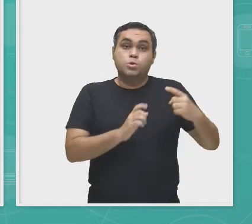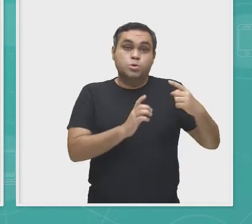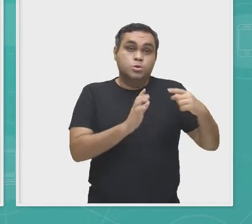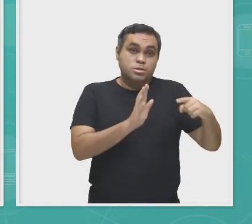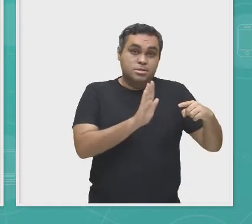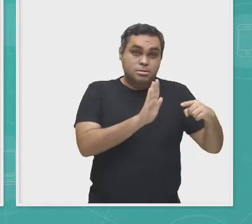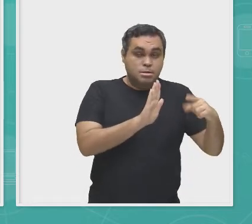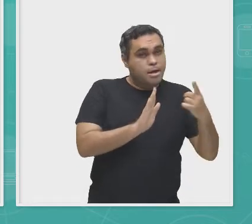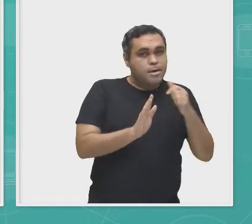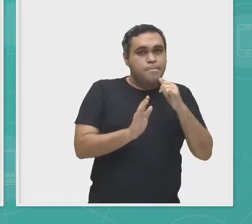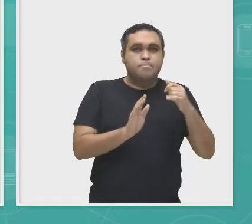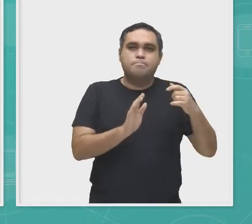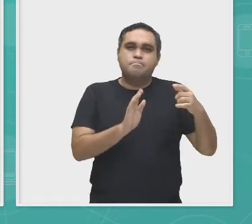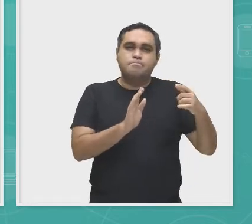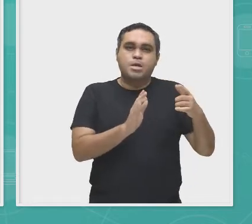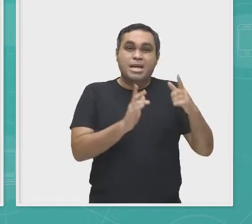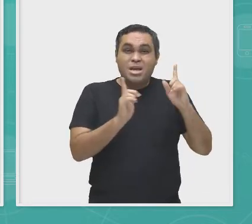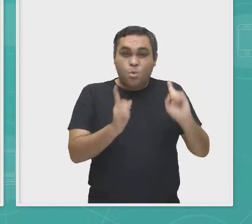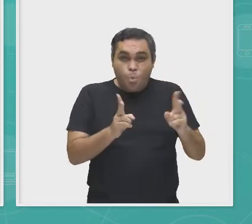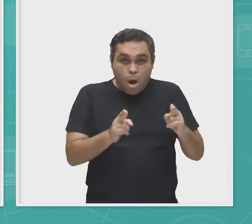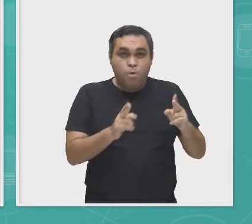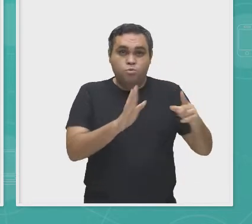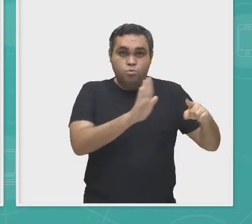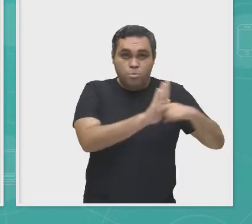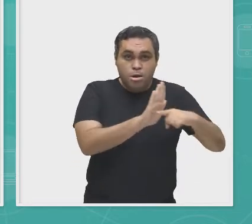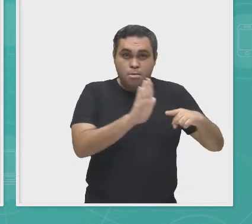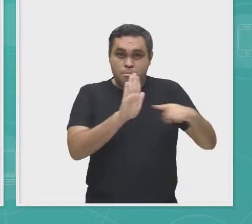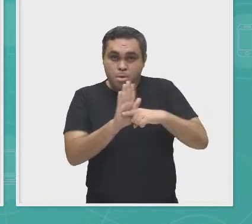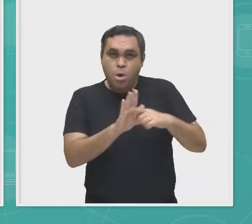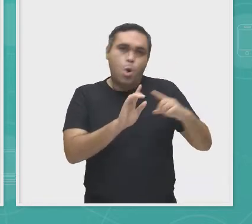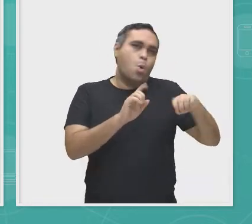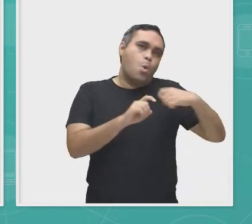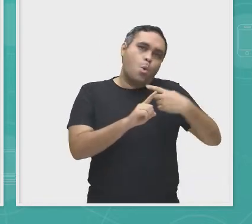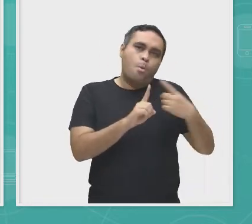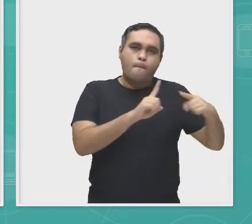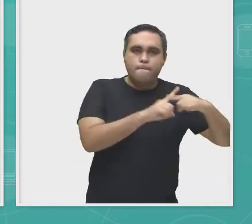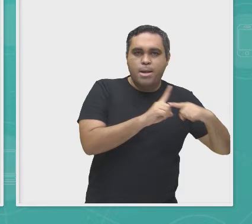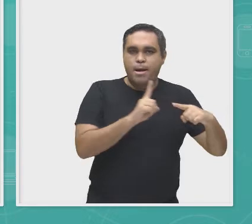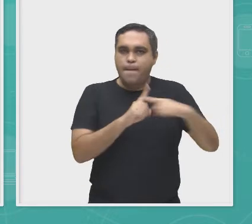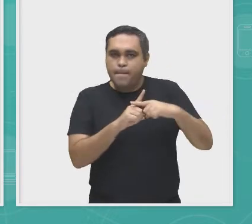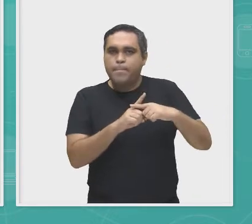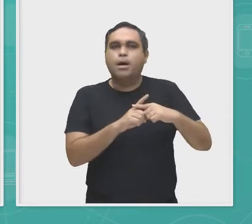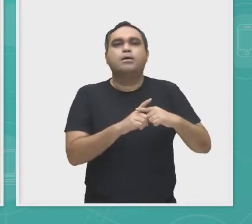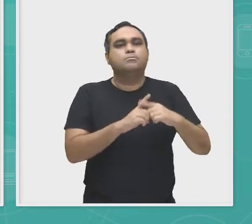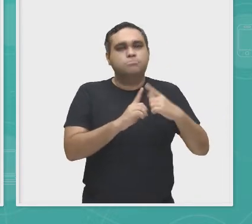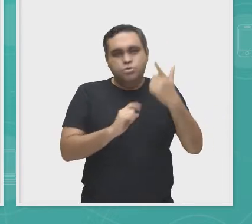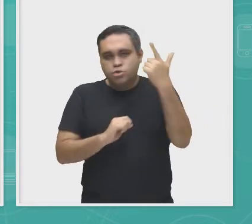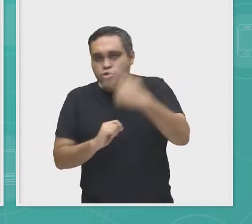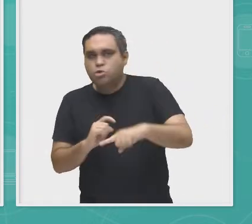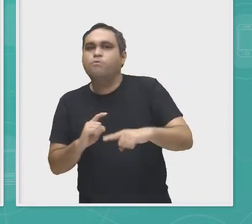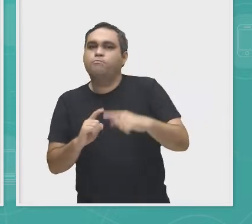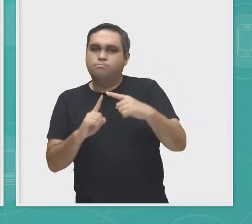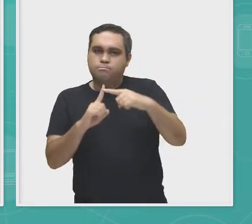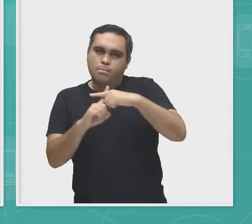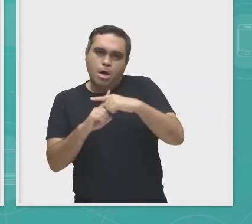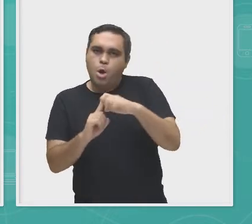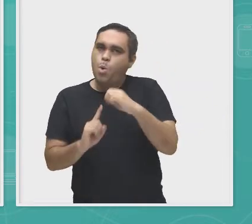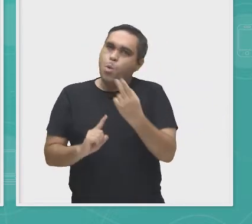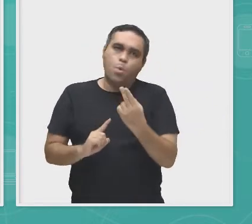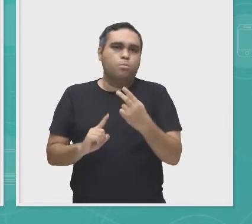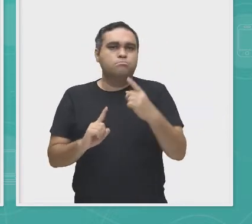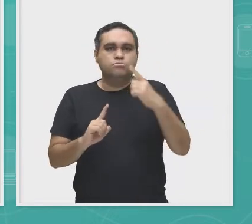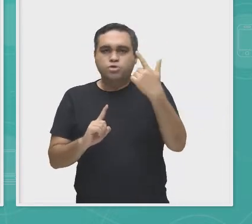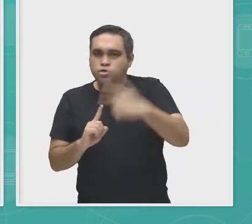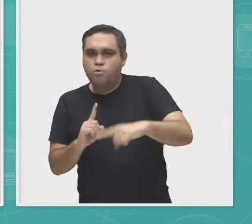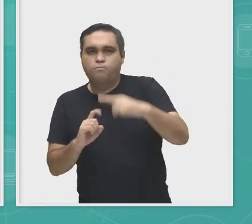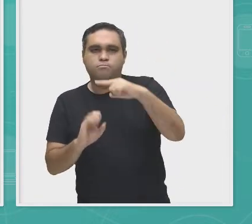estar adicionando dois números que possuem sinais diferentes, como está aqui na